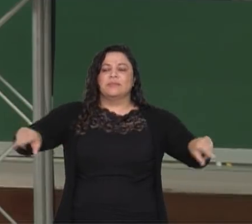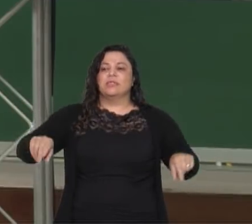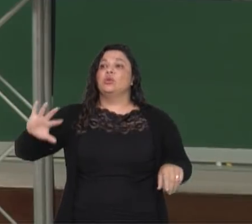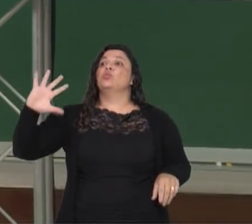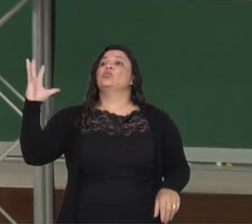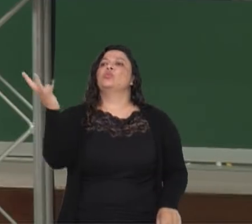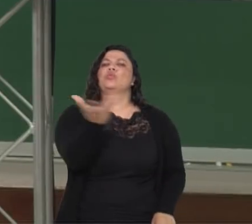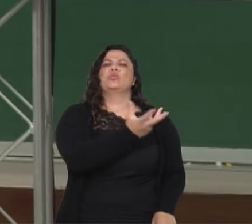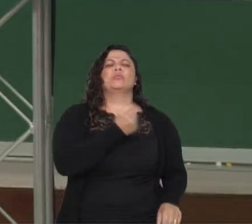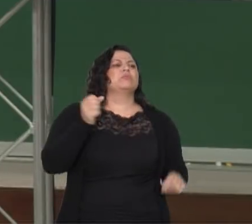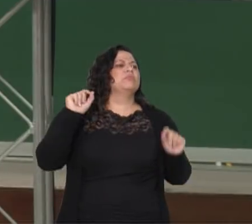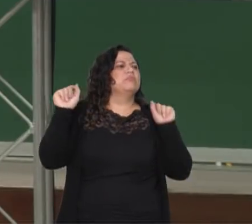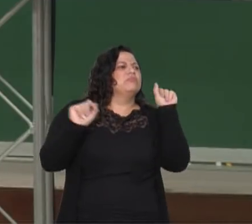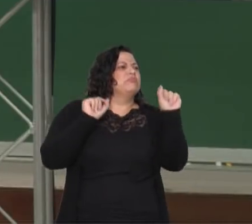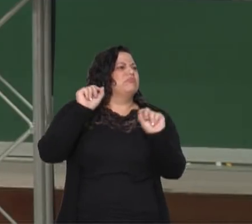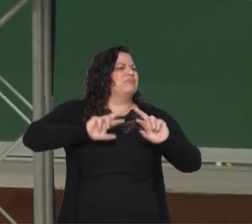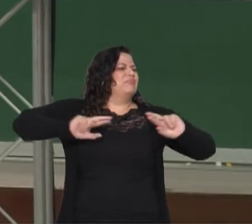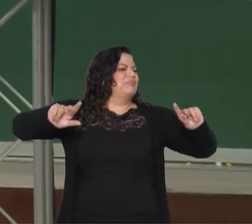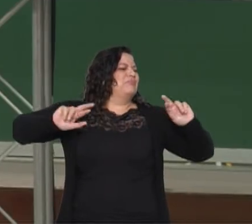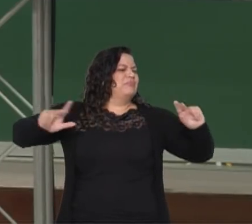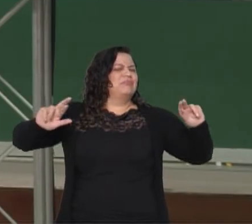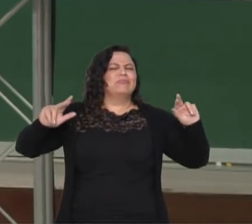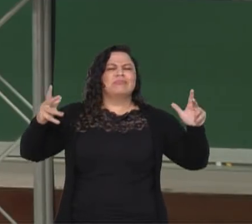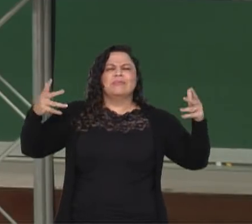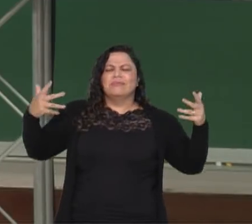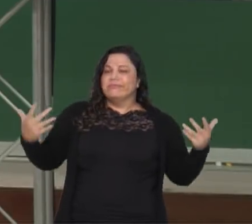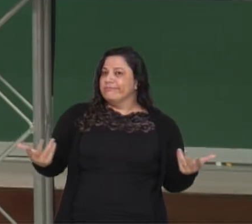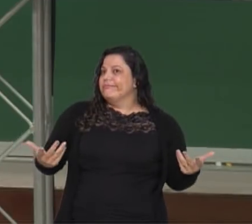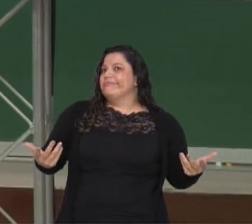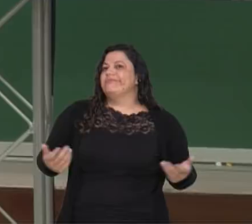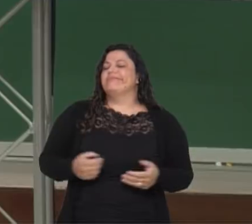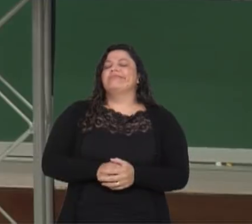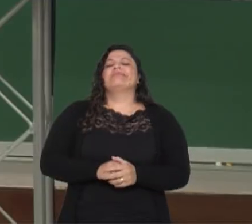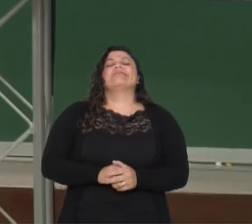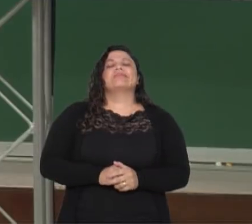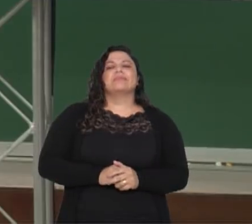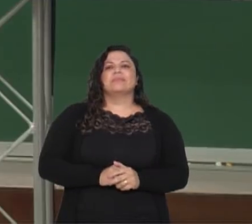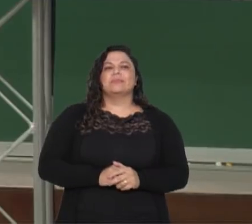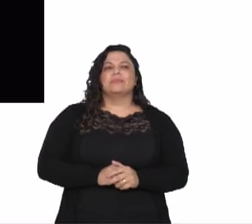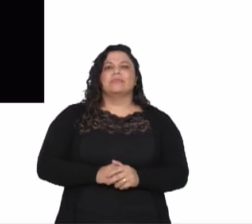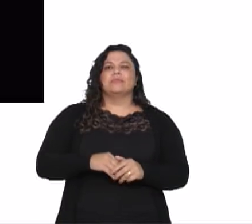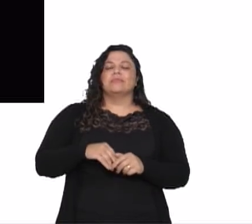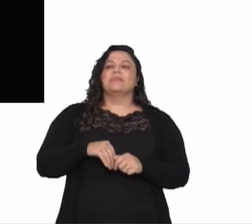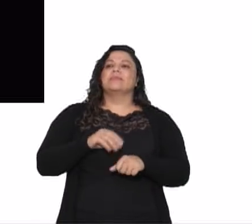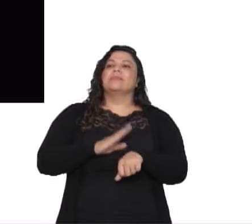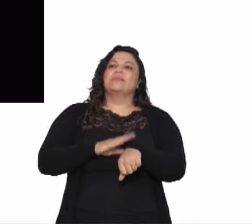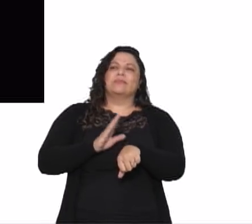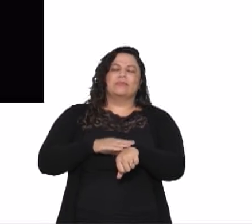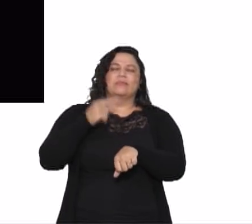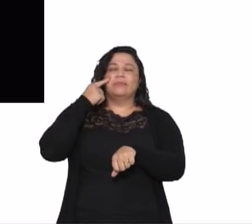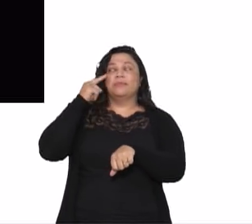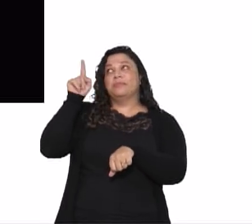imagem e me dizer quantos sons teriam ali diferentes, de timbres diferentes.